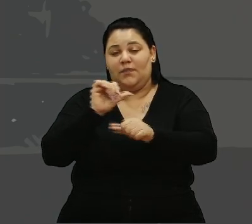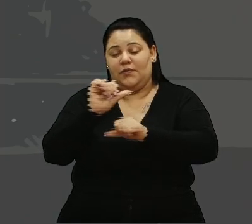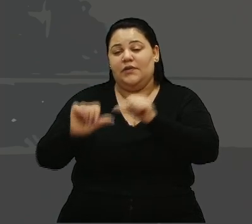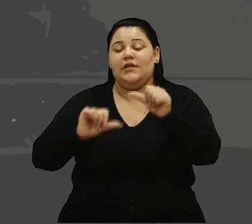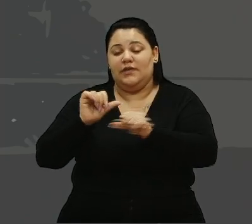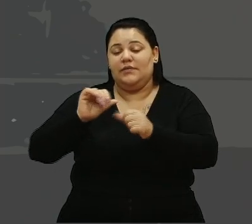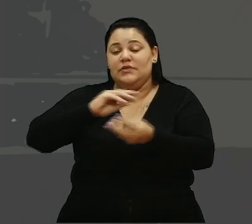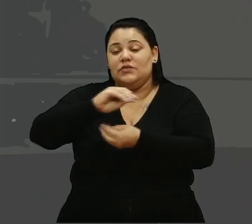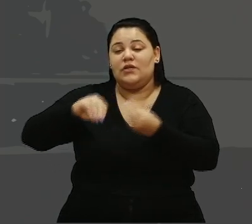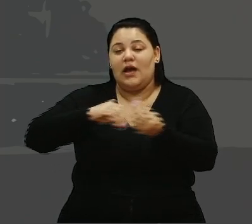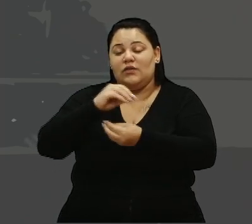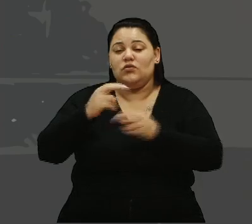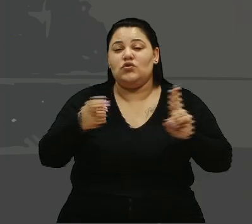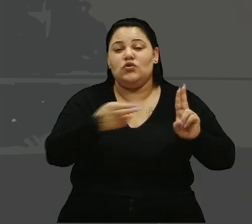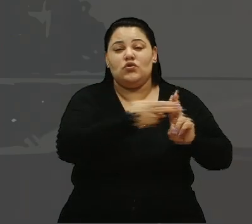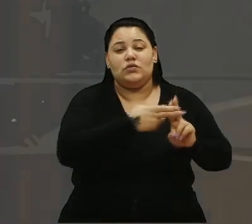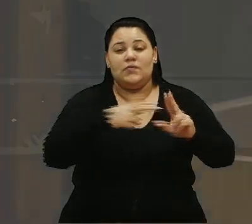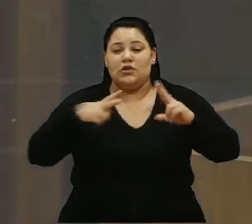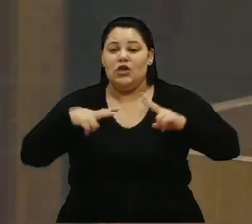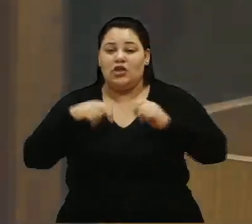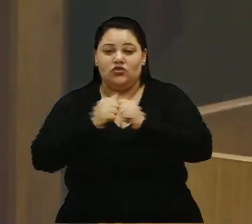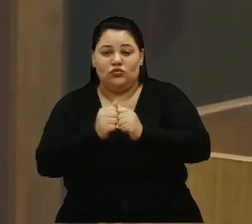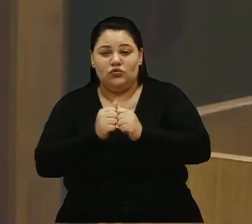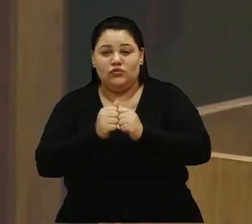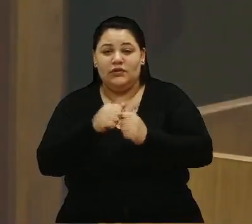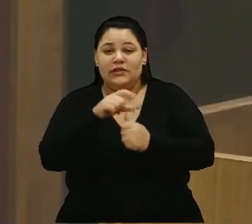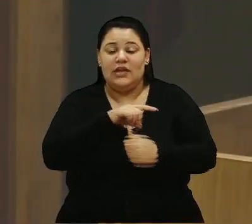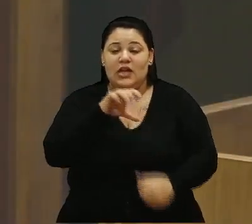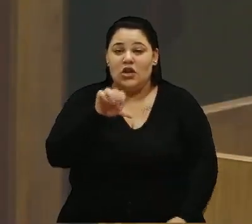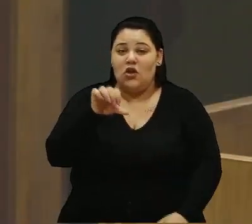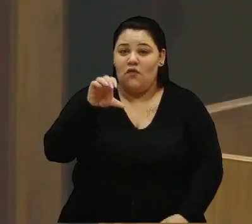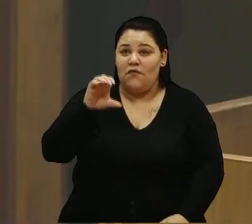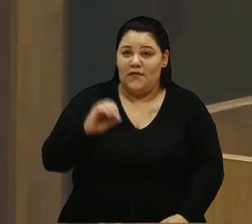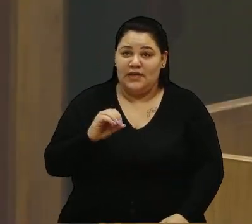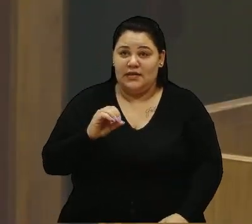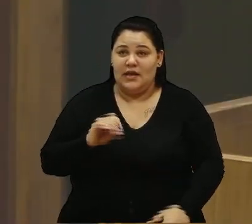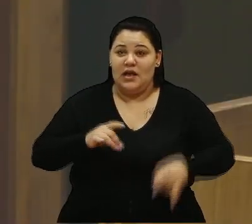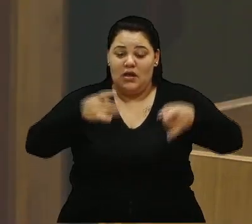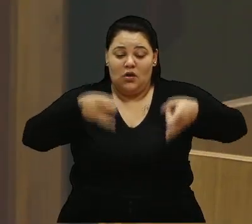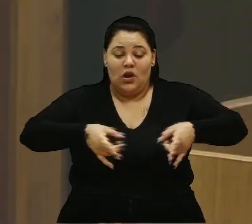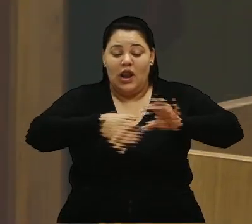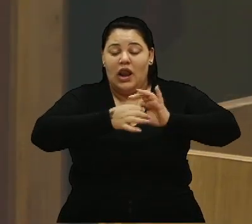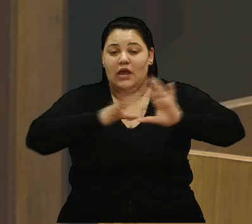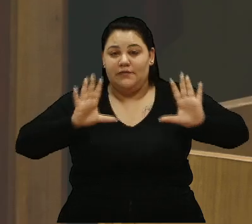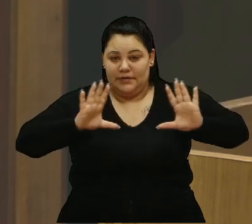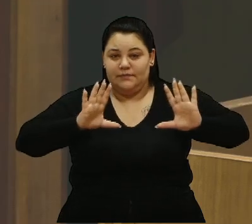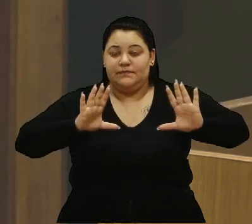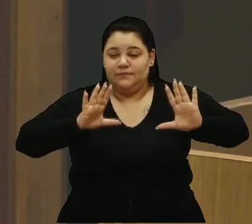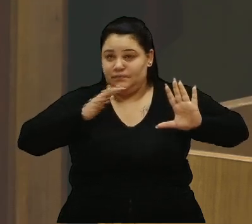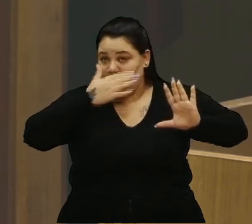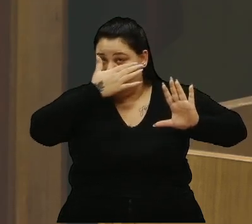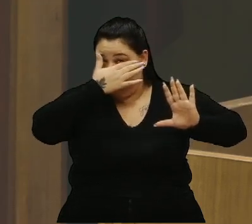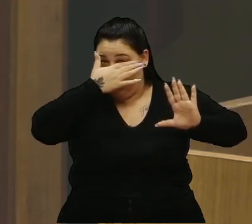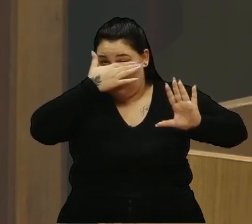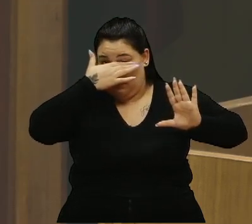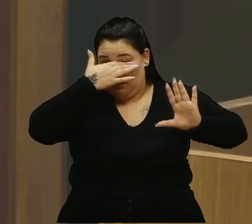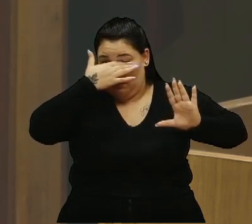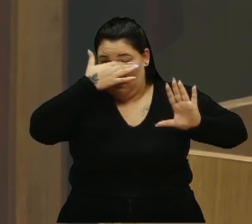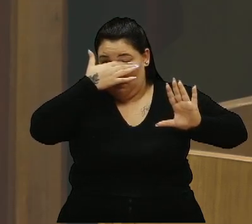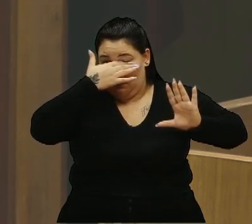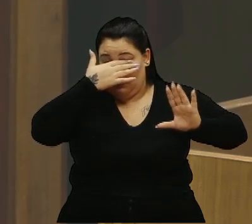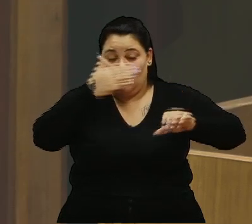filantrópico, que tem 90 leitos disponíveis, que conversou